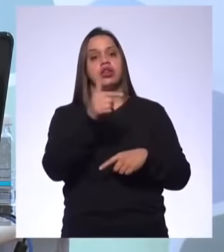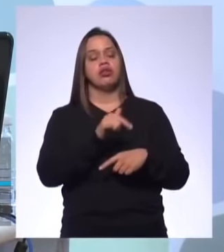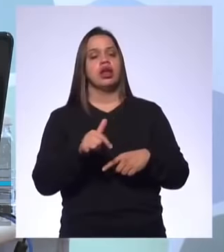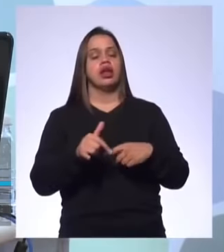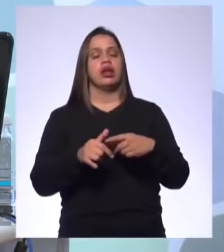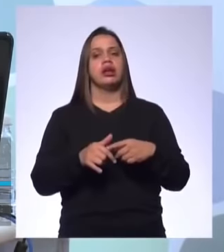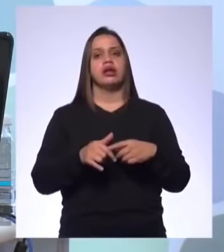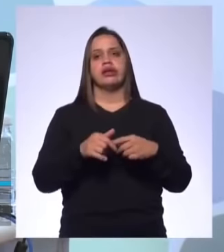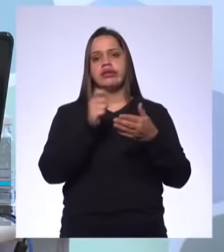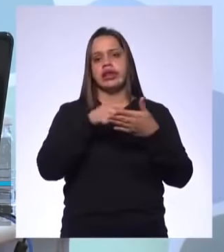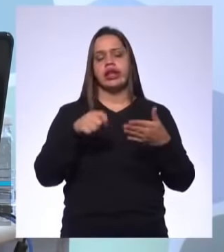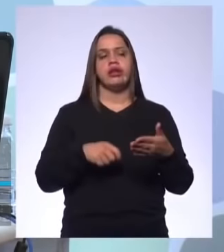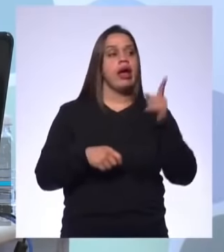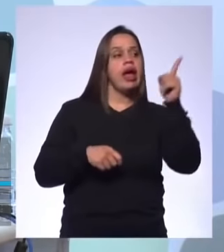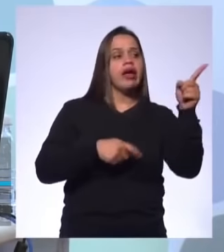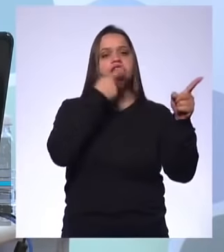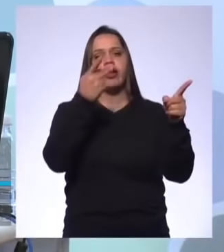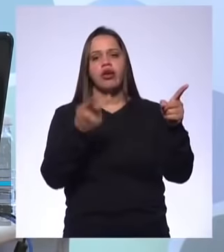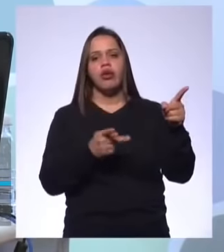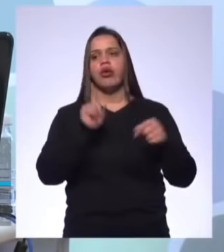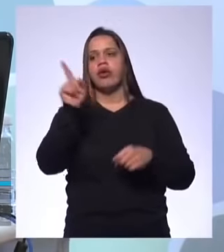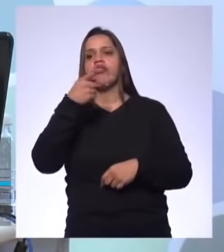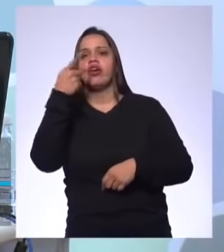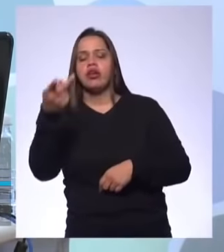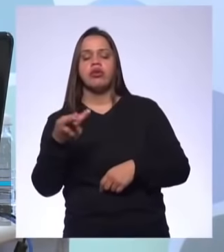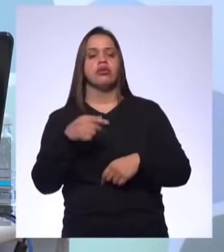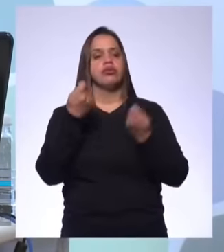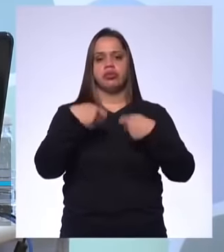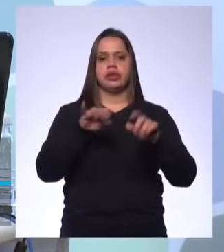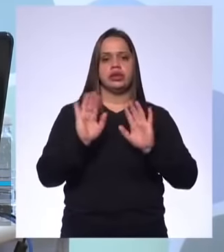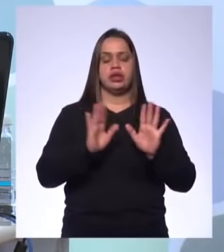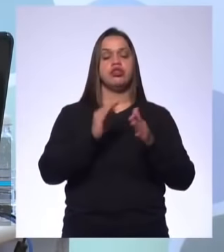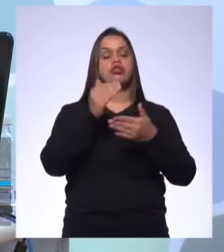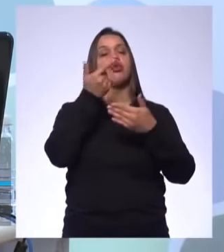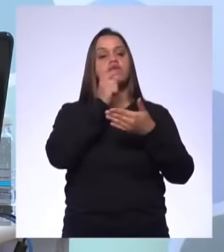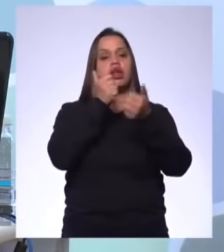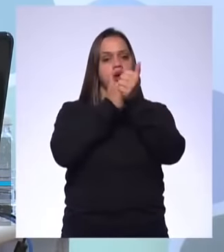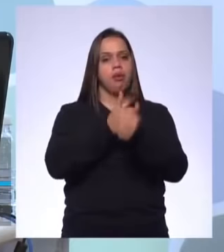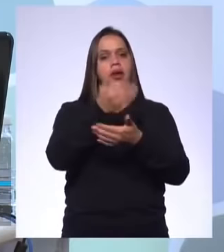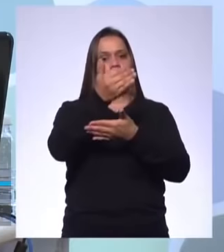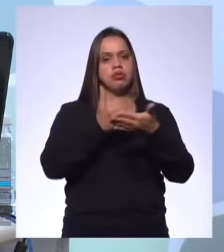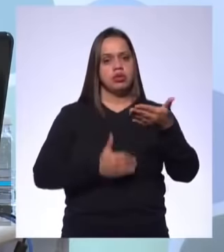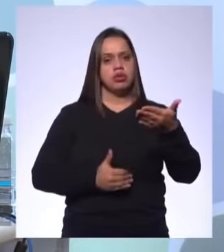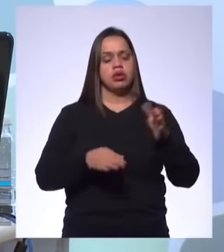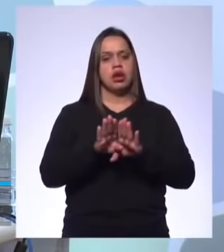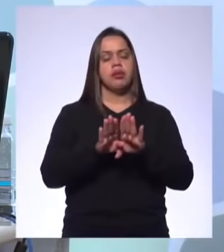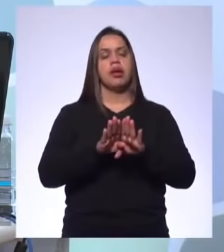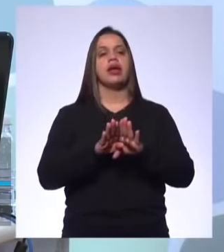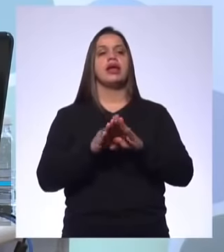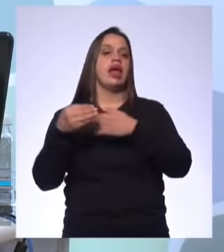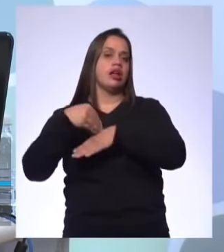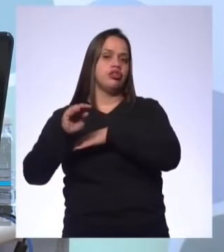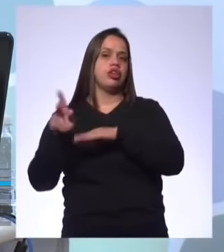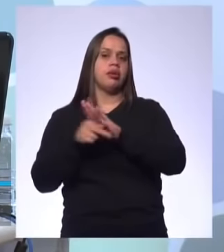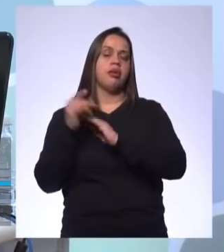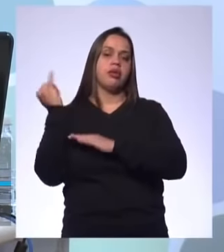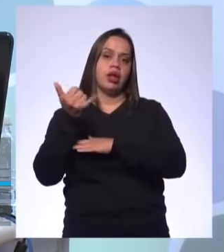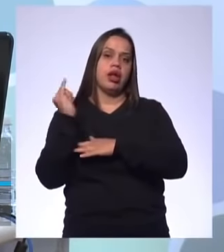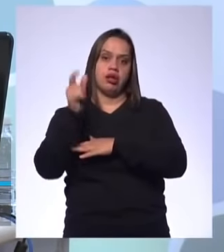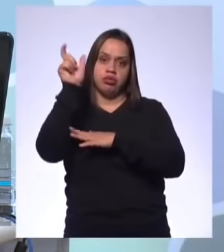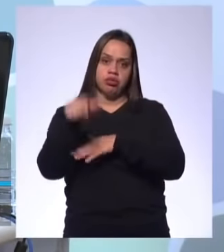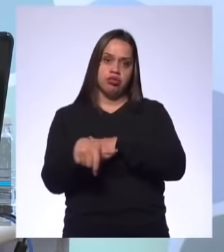fulano disse, ciclano falou, não precisa, né? A gente consegue acompanhar pelo texto e, de repente, pela deixa do narrador, que é uma pergunta que eu vou fazer já